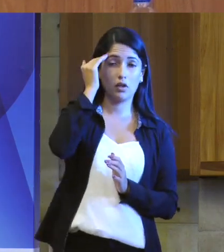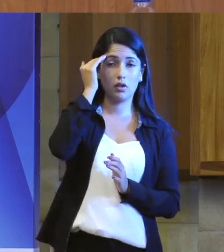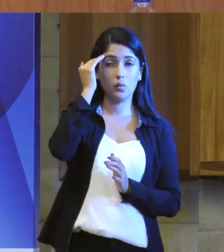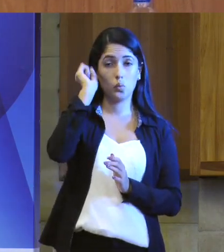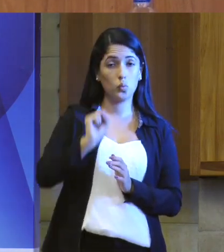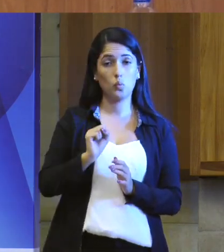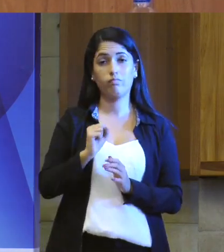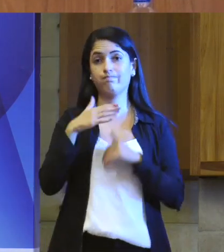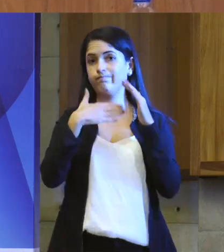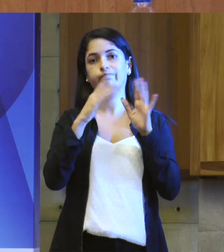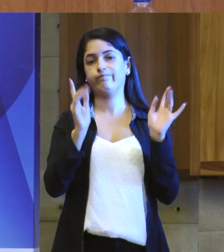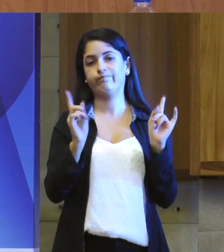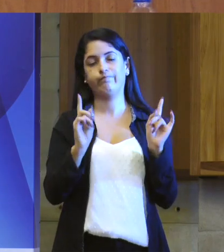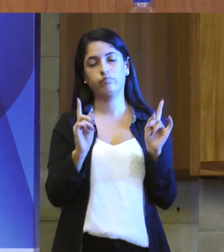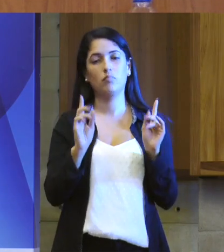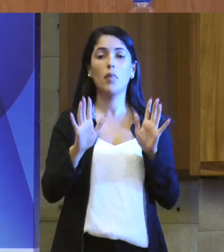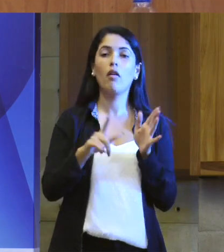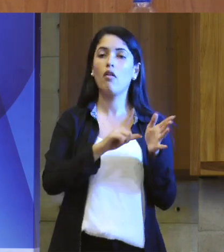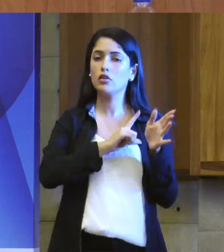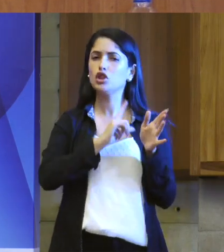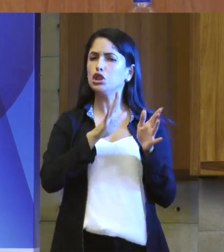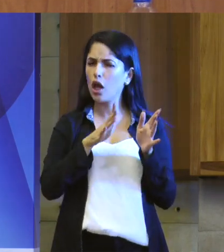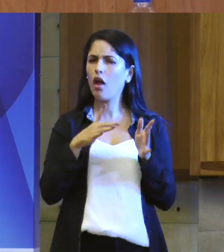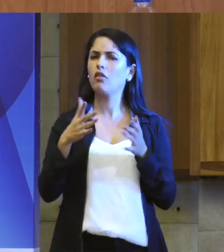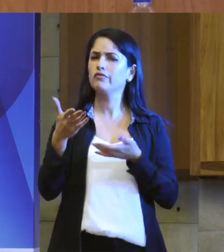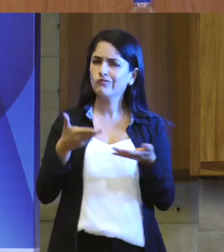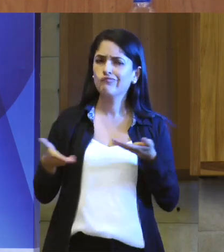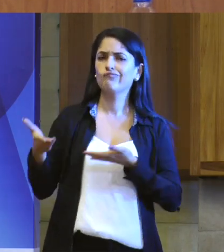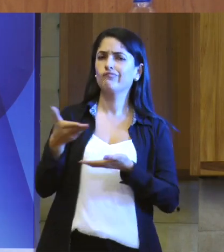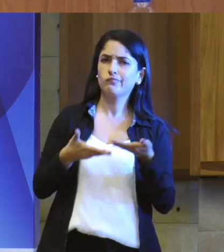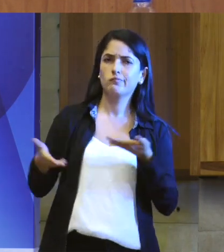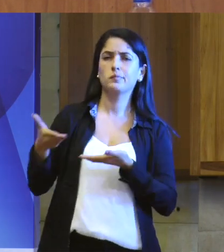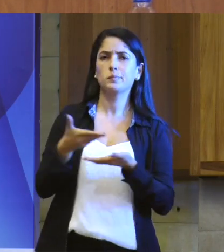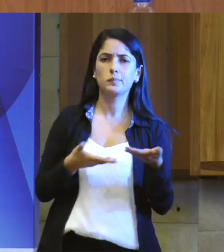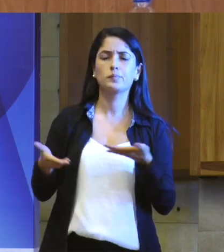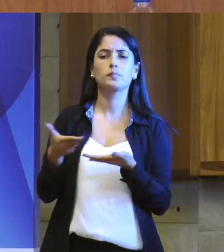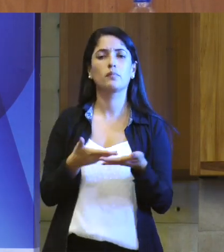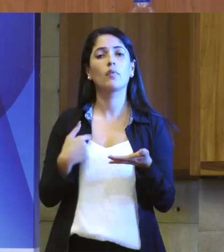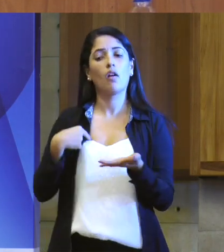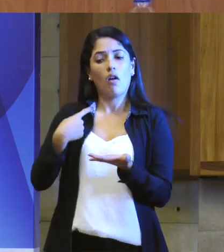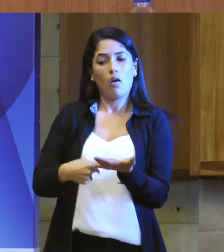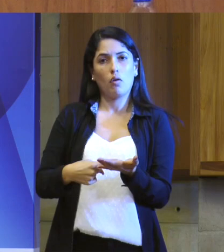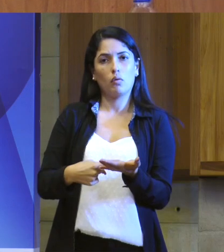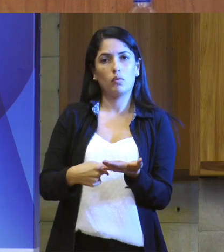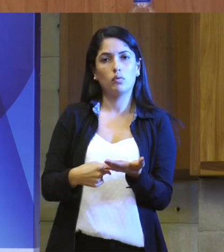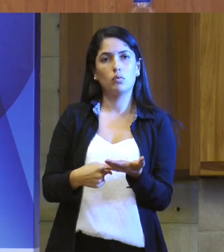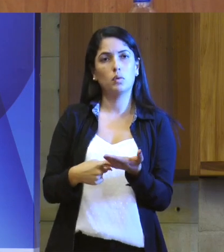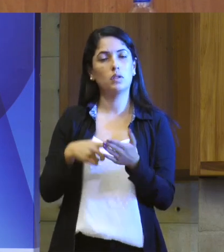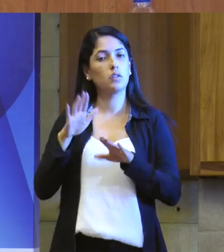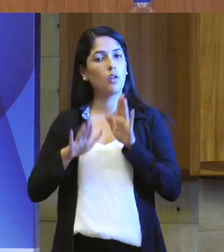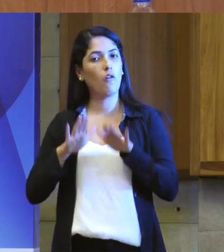tão avançados mas já tivemos uma série de rodadas é um em um acordo que talvez